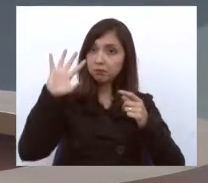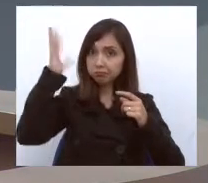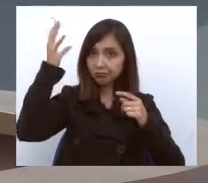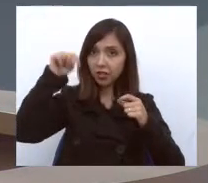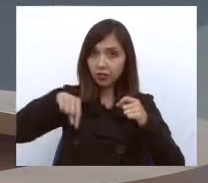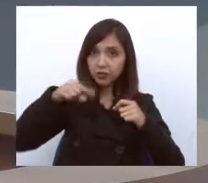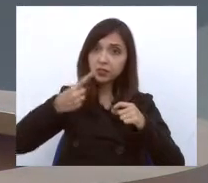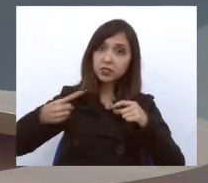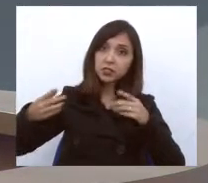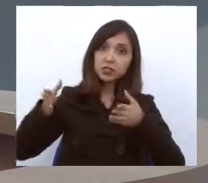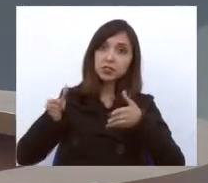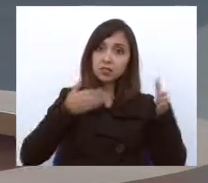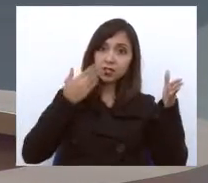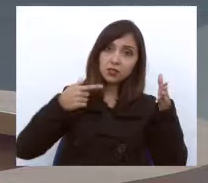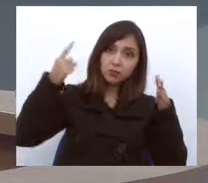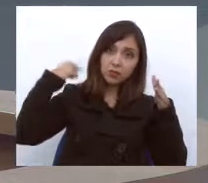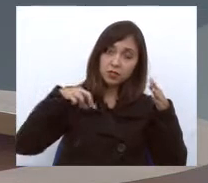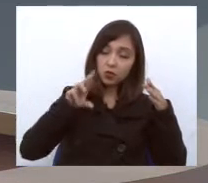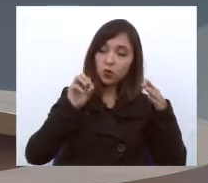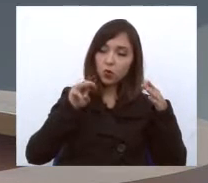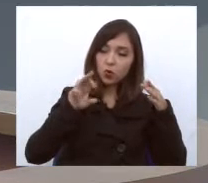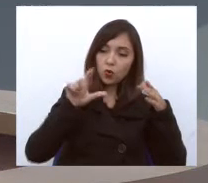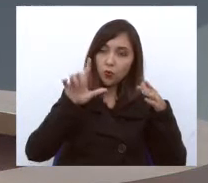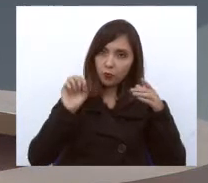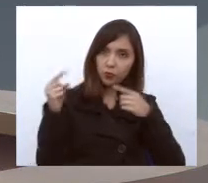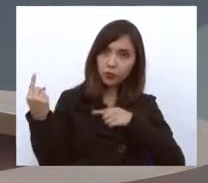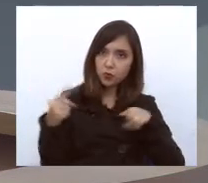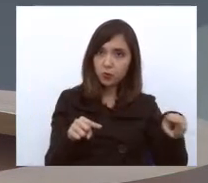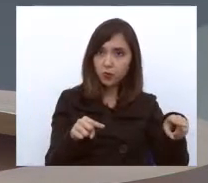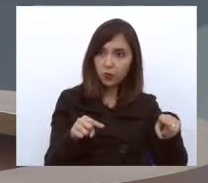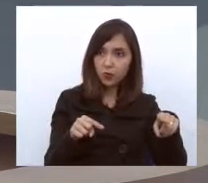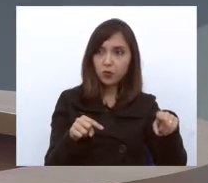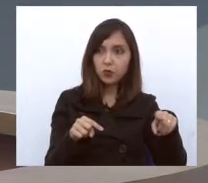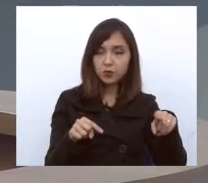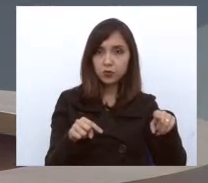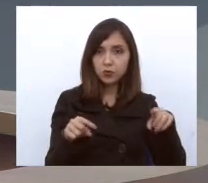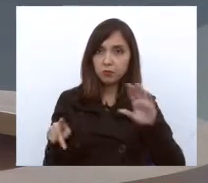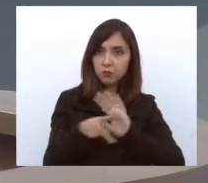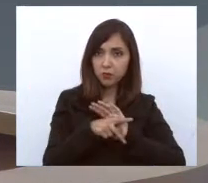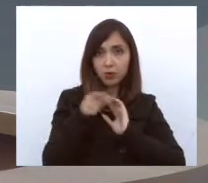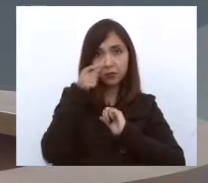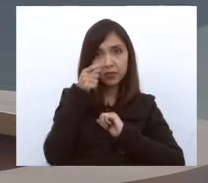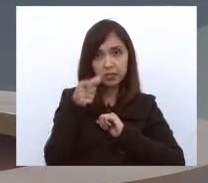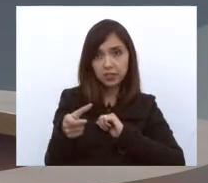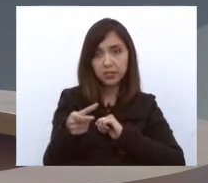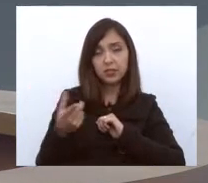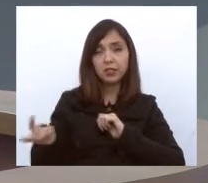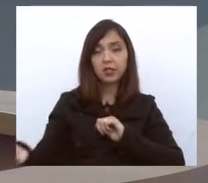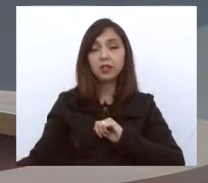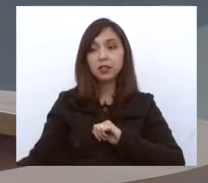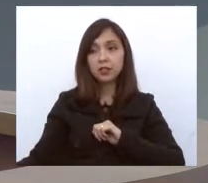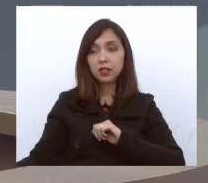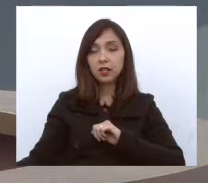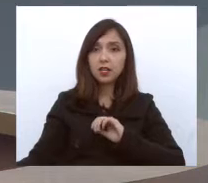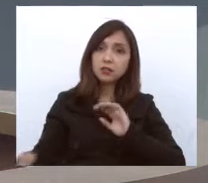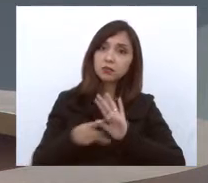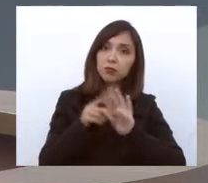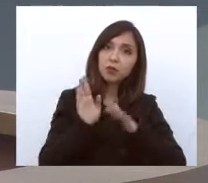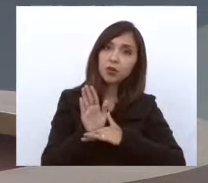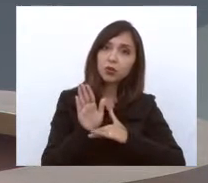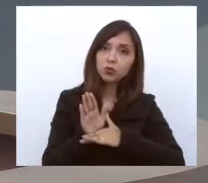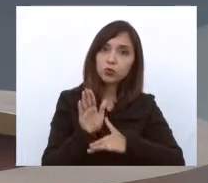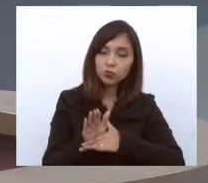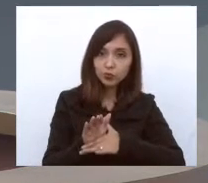na sessão passada pelo vereador Rômulo, votando contrário o seu próprio interesse em defesa da sua comunidade